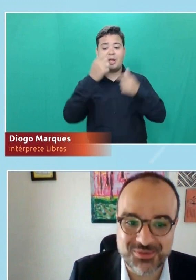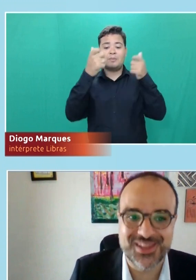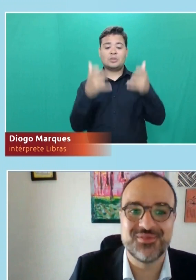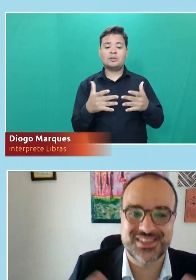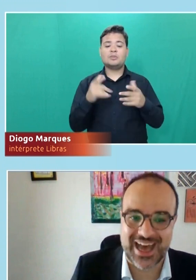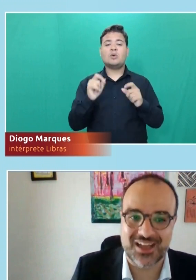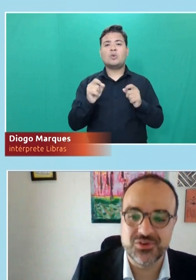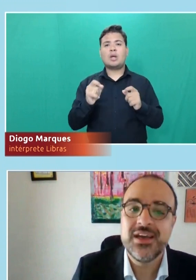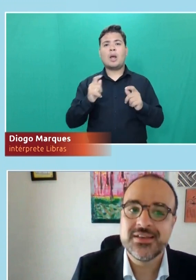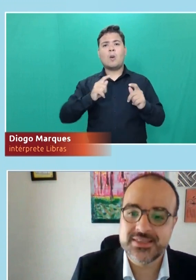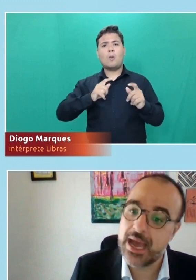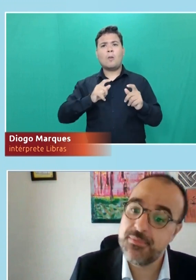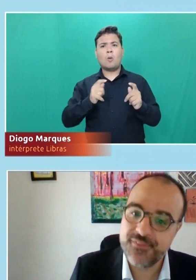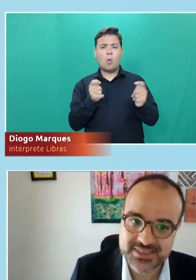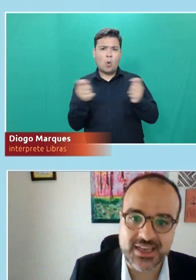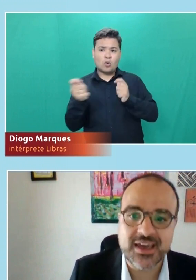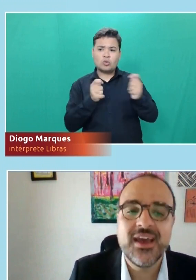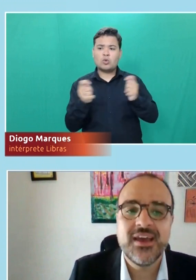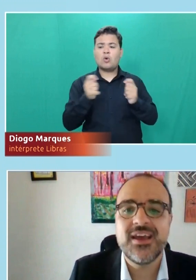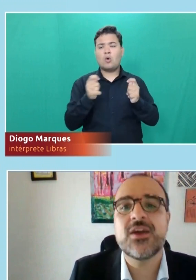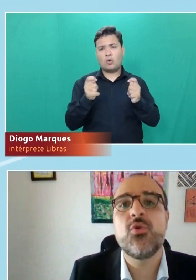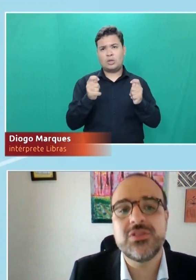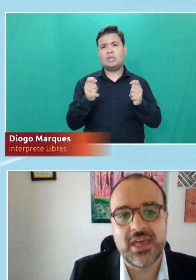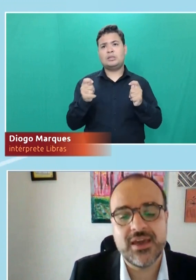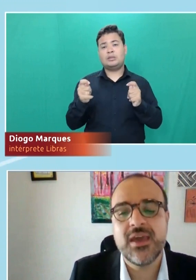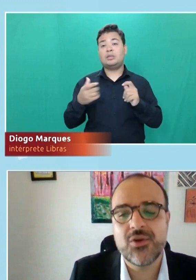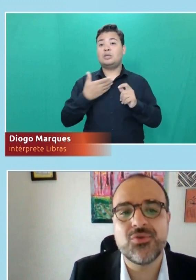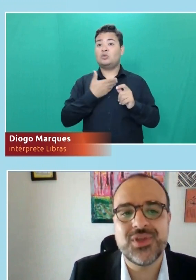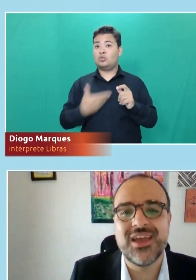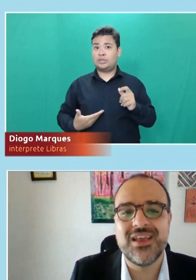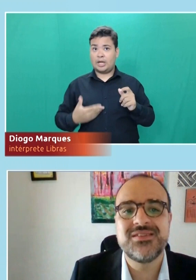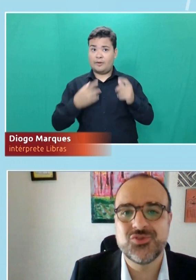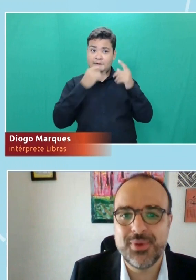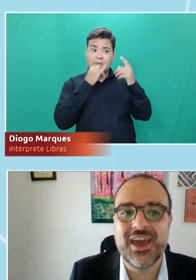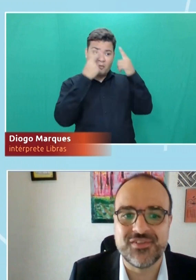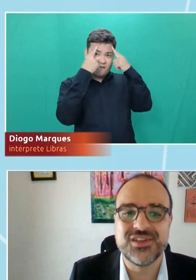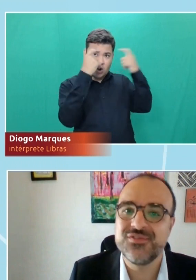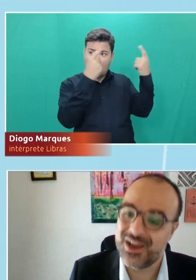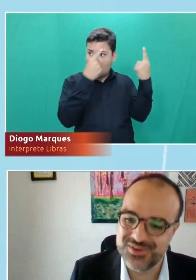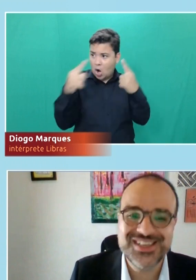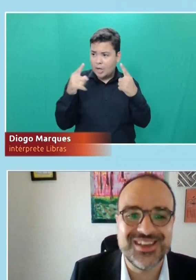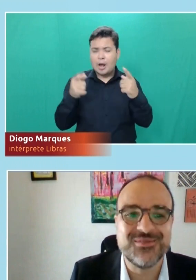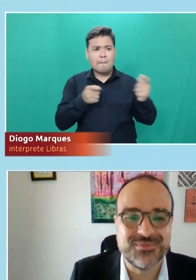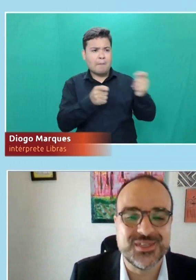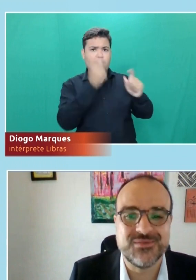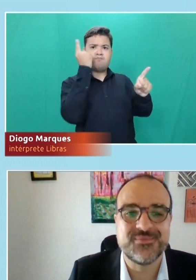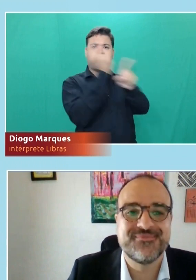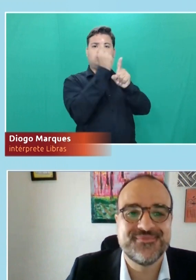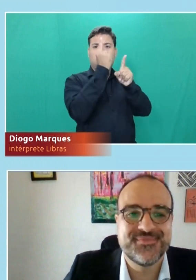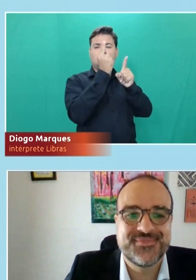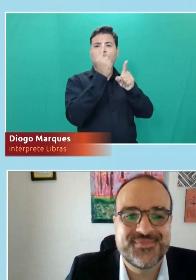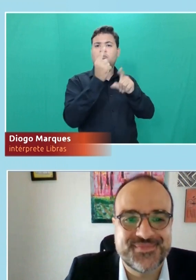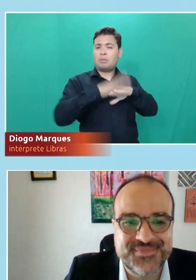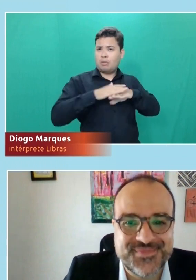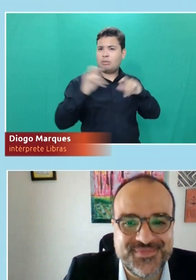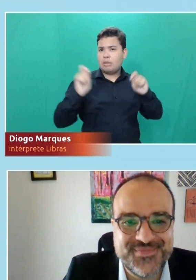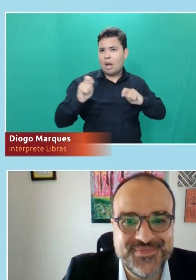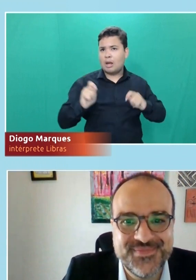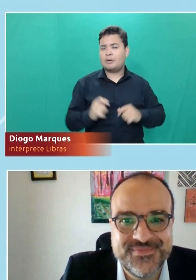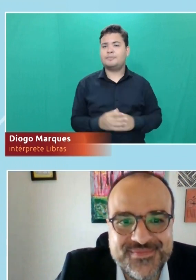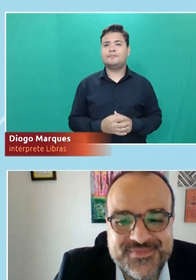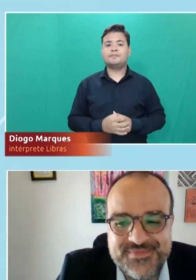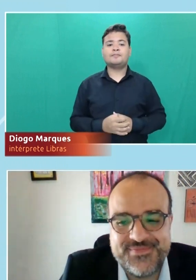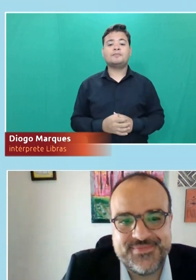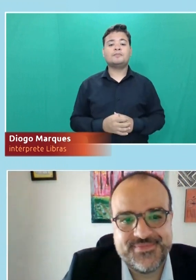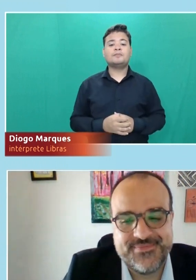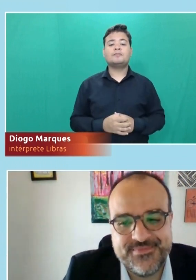violência legítima, né, o Estado sabe fazer, é conter quem contra ele se subleva. Isso vai acontecer. Professor, e como que o